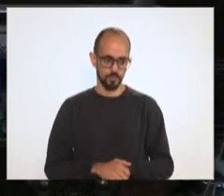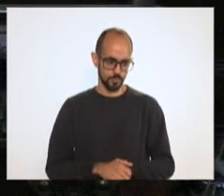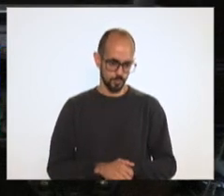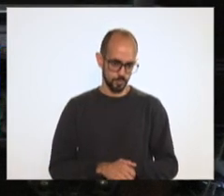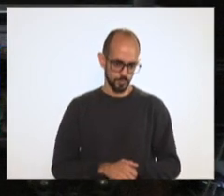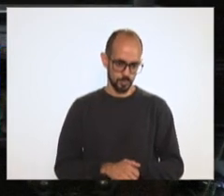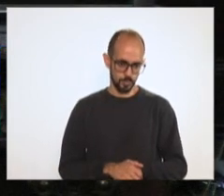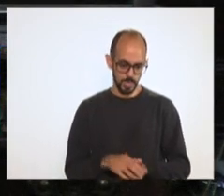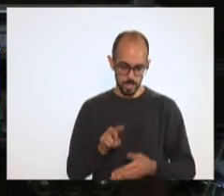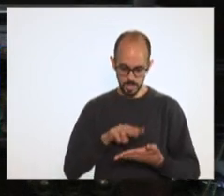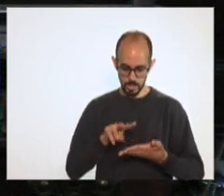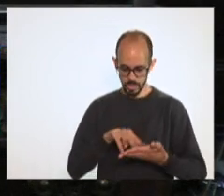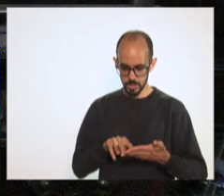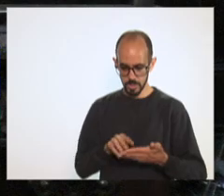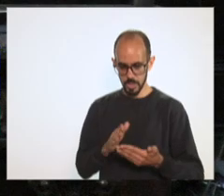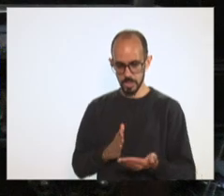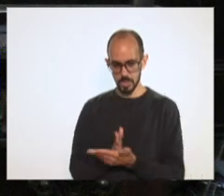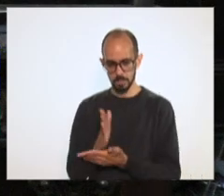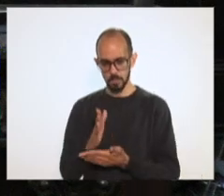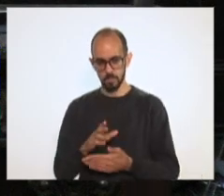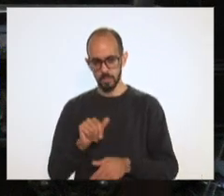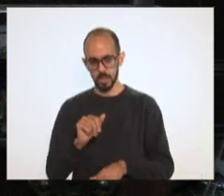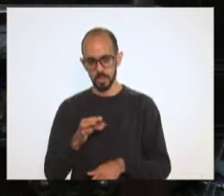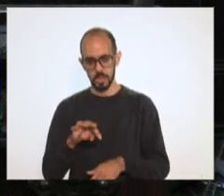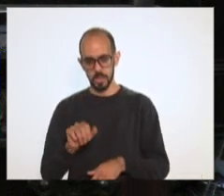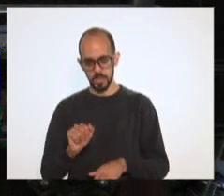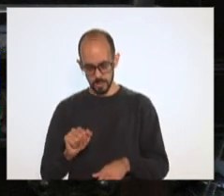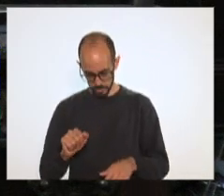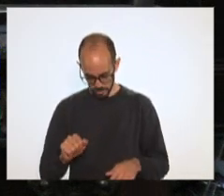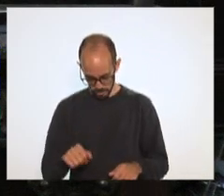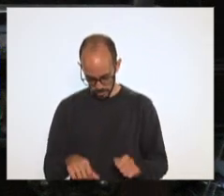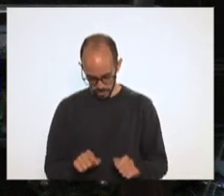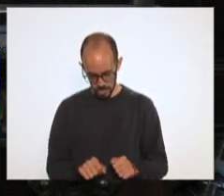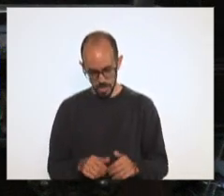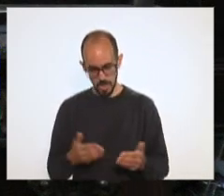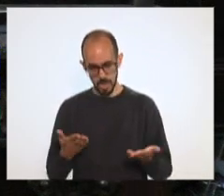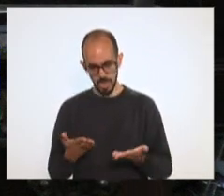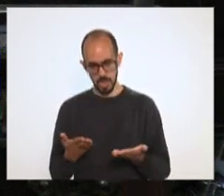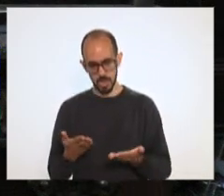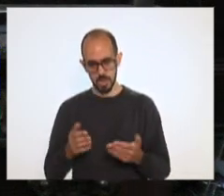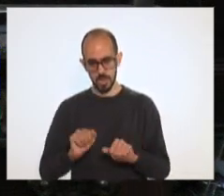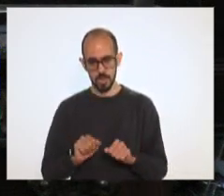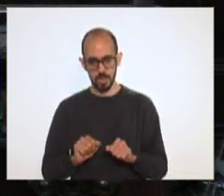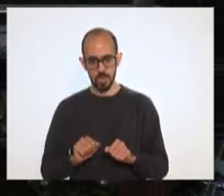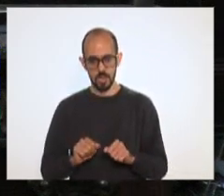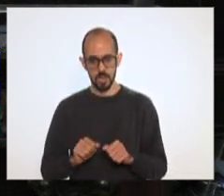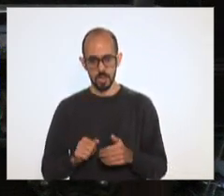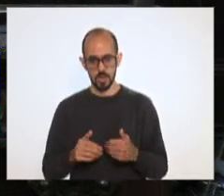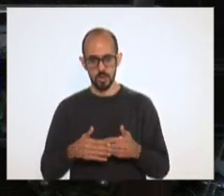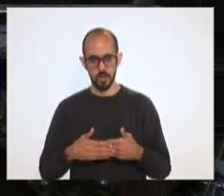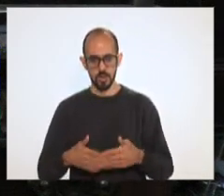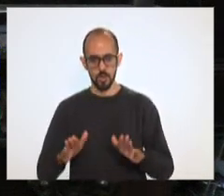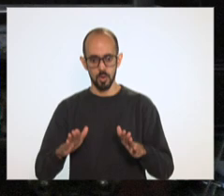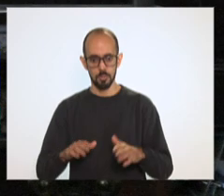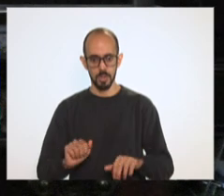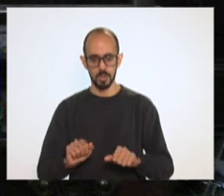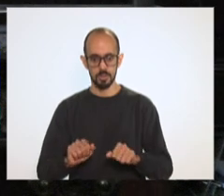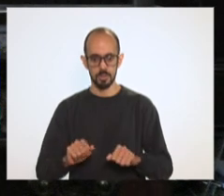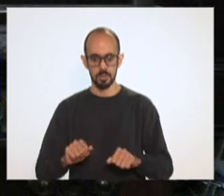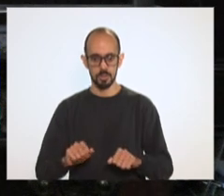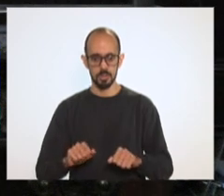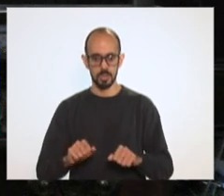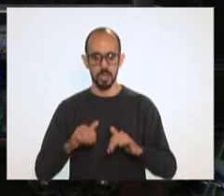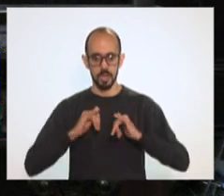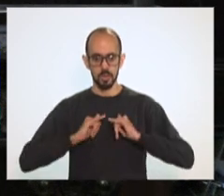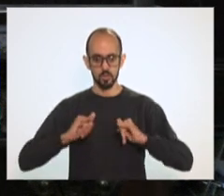lida e aprovada a ata passa-se a ordem da terceira sessão extraordinária anuncio em